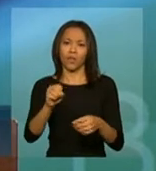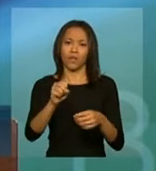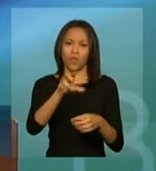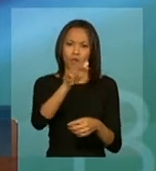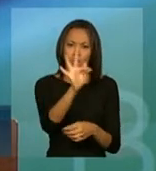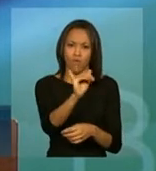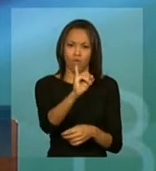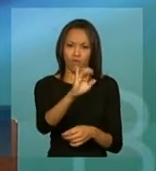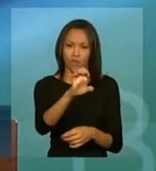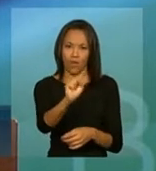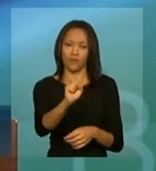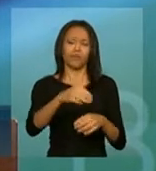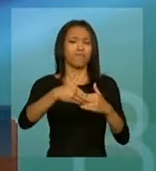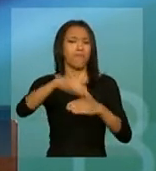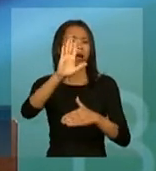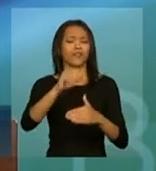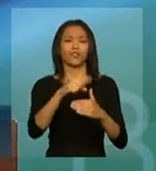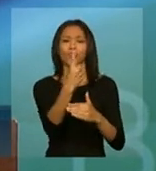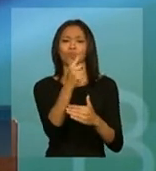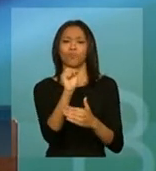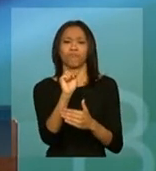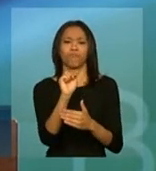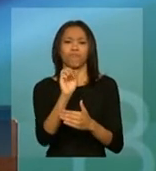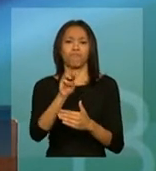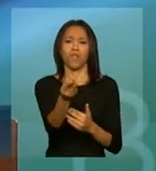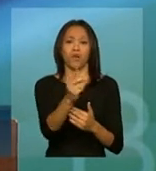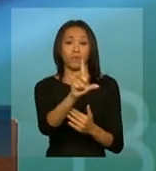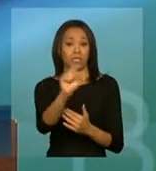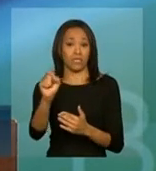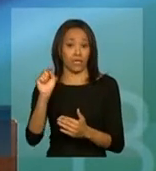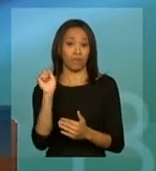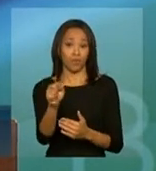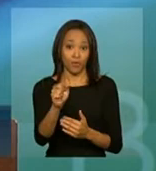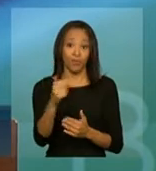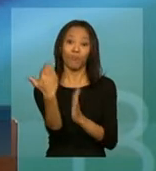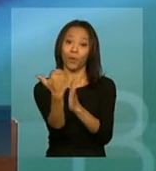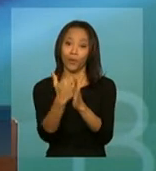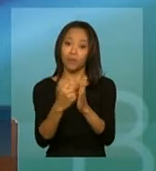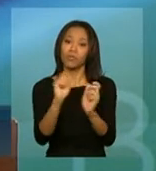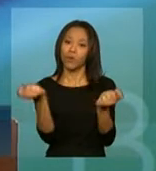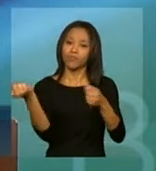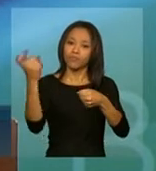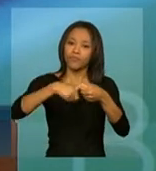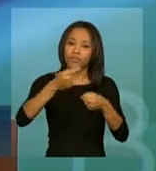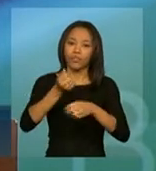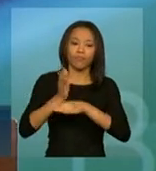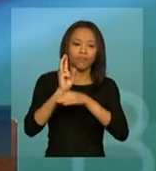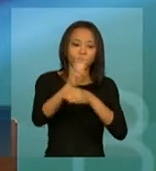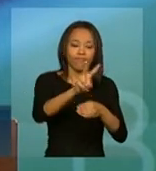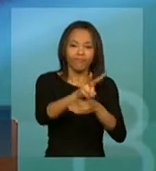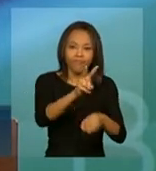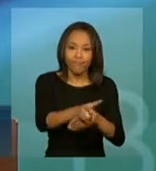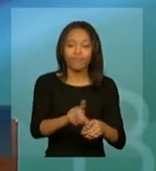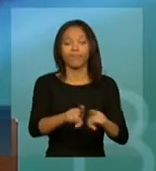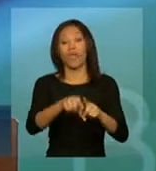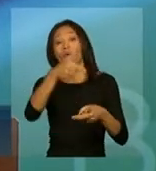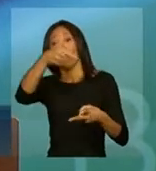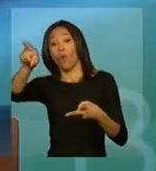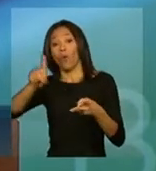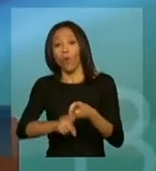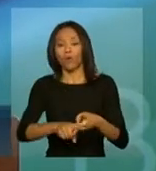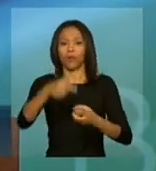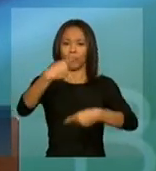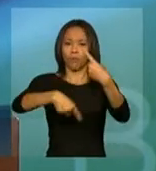FIES, nós já temos mais de 1.100.000 programas de financiamento. Ainda temos as políticas de cotas, que